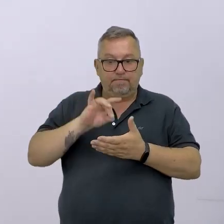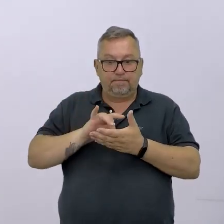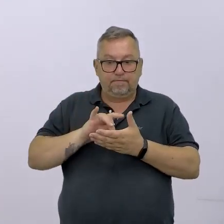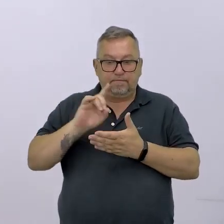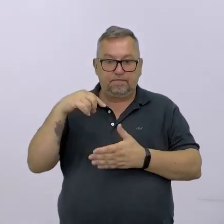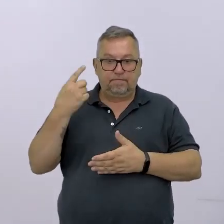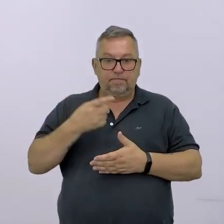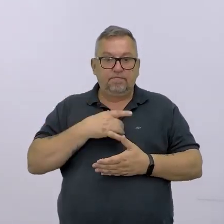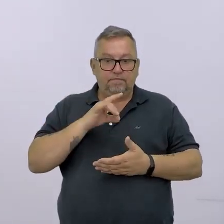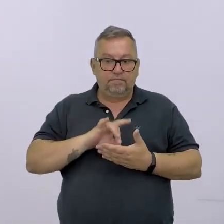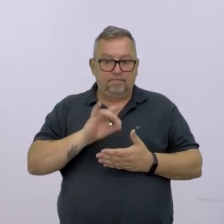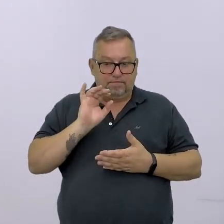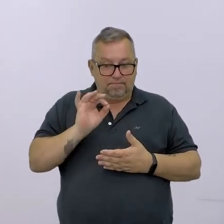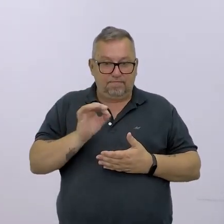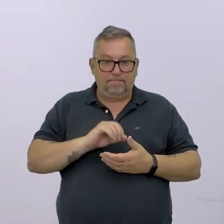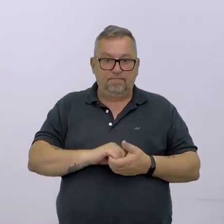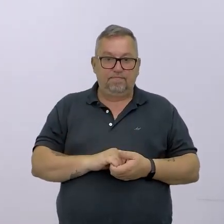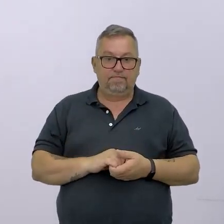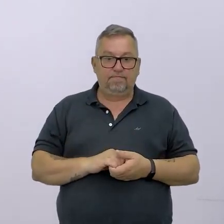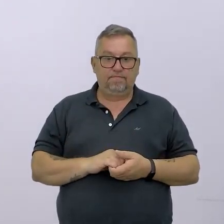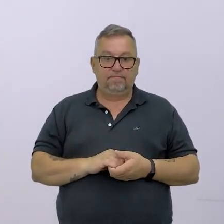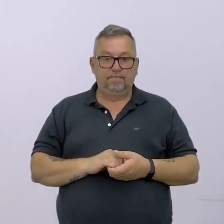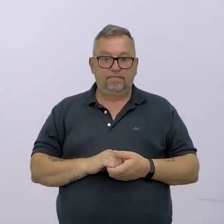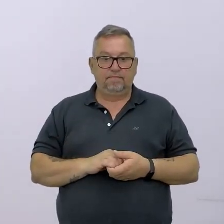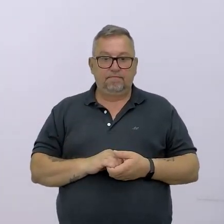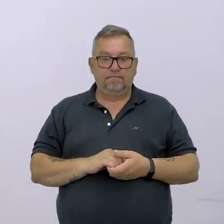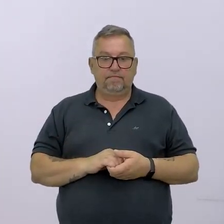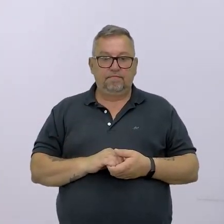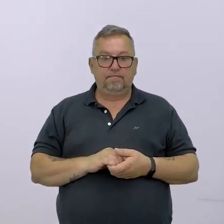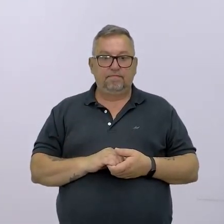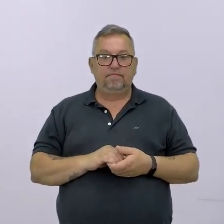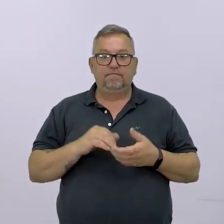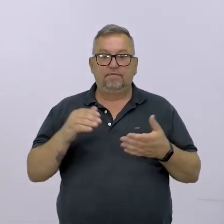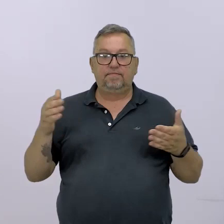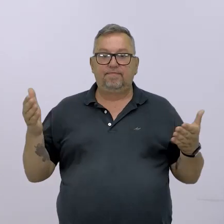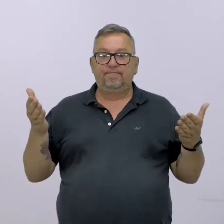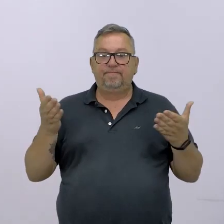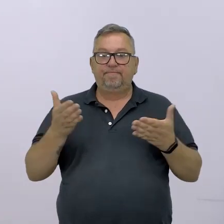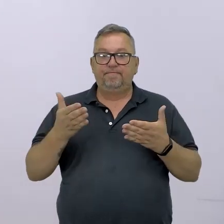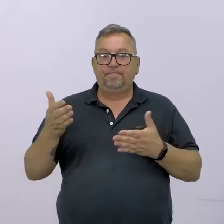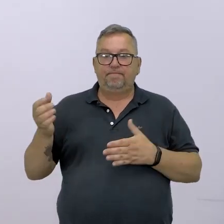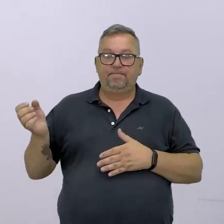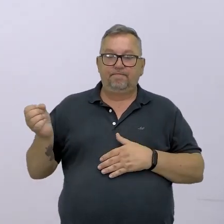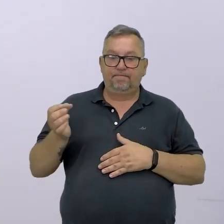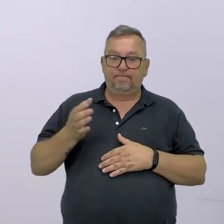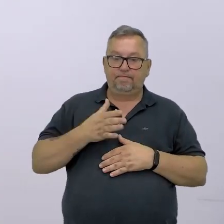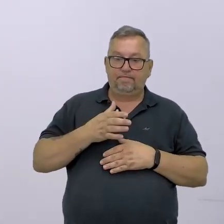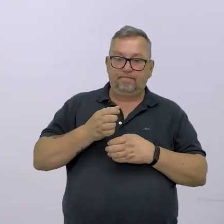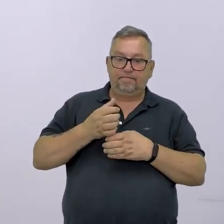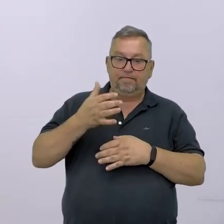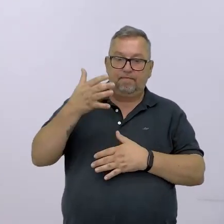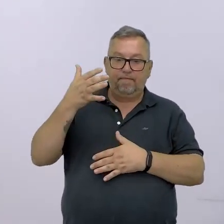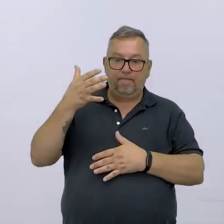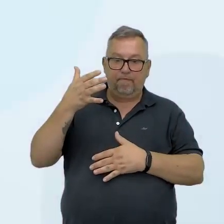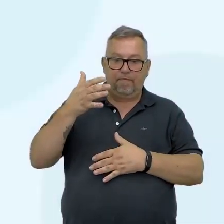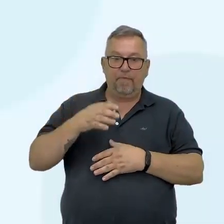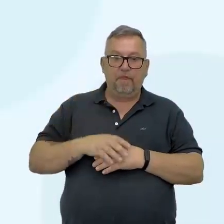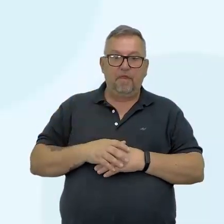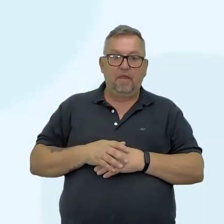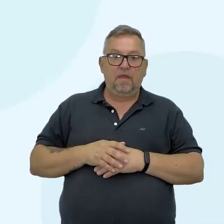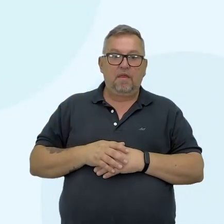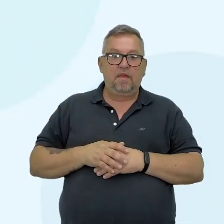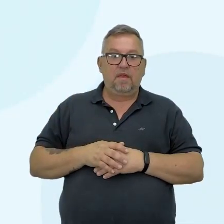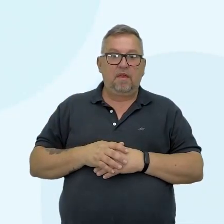nossa realidade, tá certo, pessoal? Então agora vamos no outro slide, né? Vou ler para